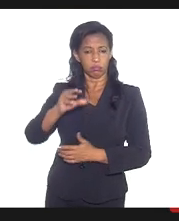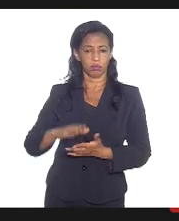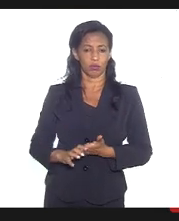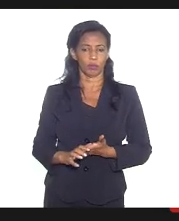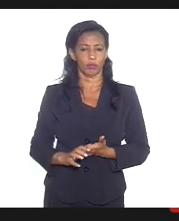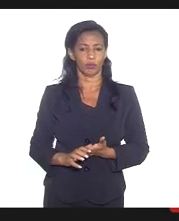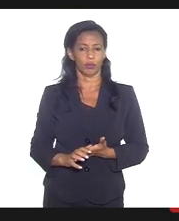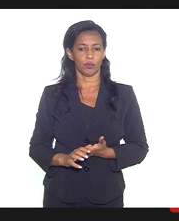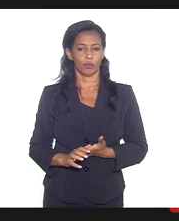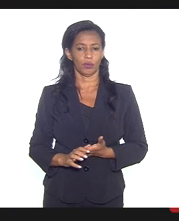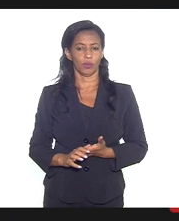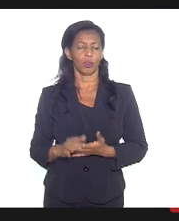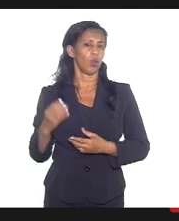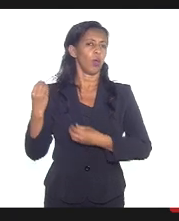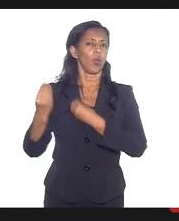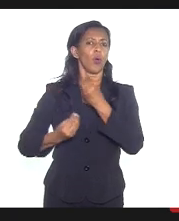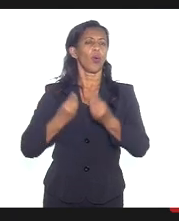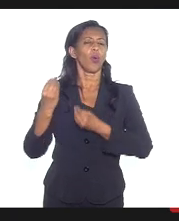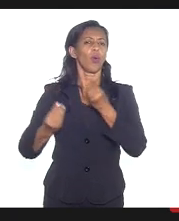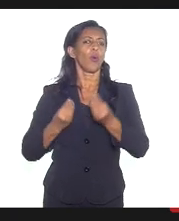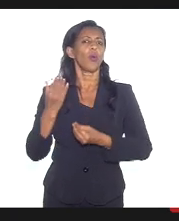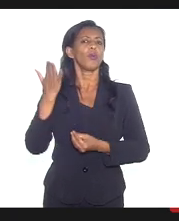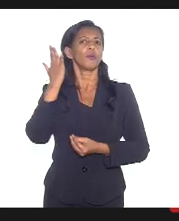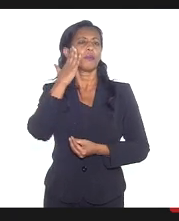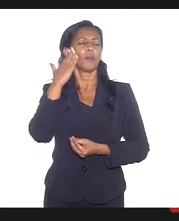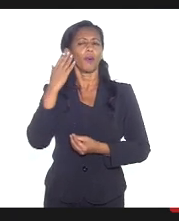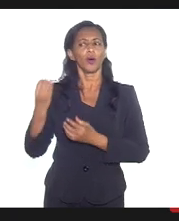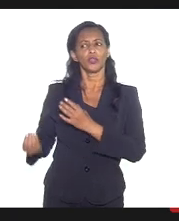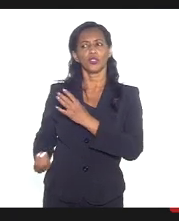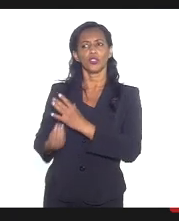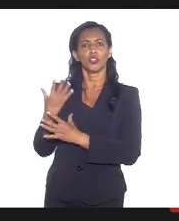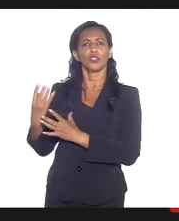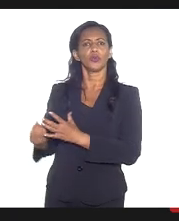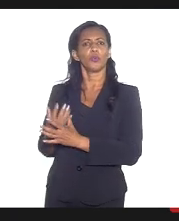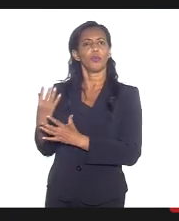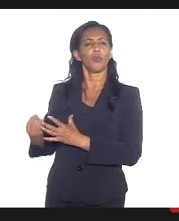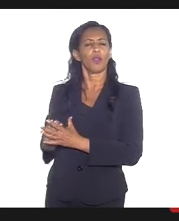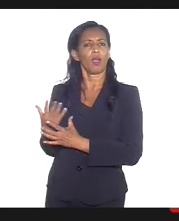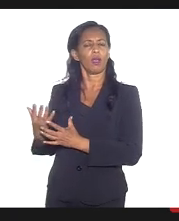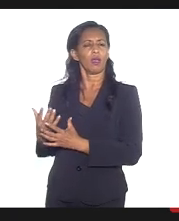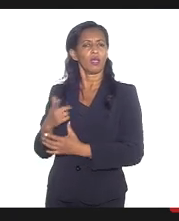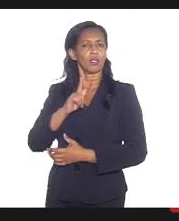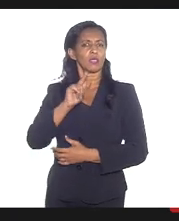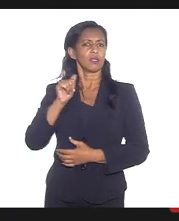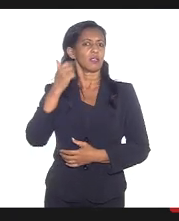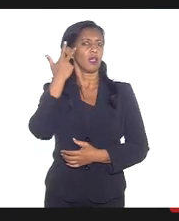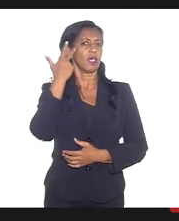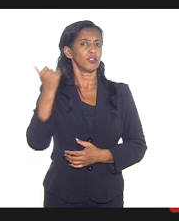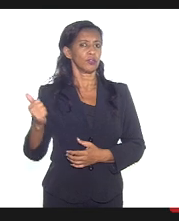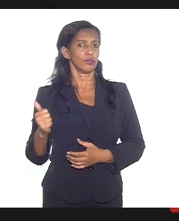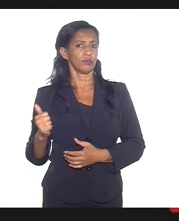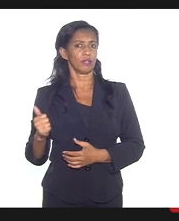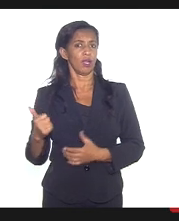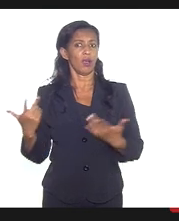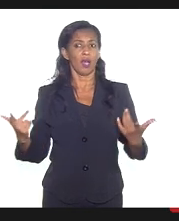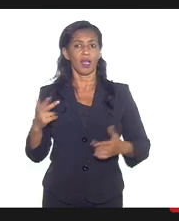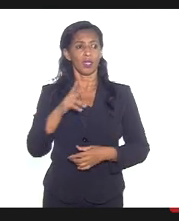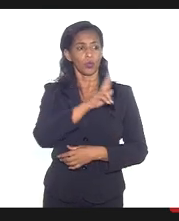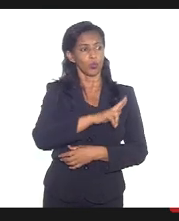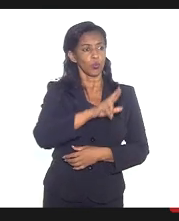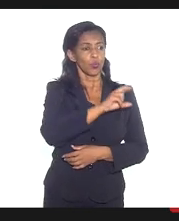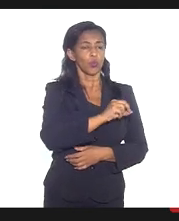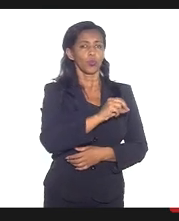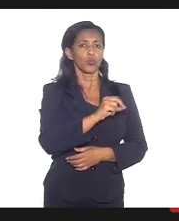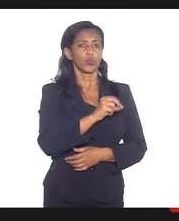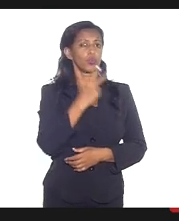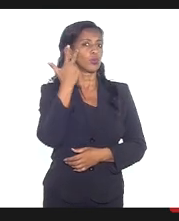uma questão. Como que a gente pode estimular a utilização desse gás natural além dos usos comuns? O que é o uso